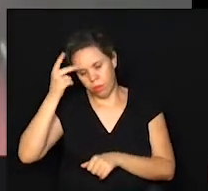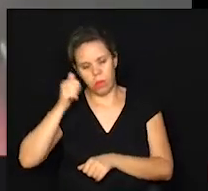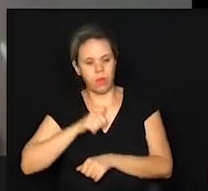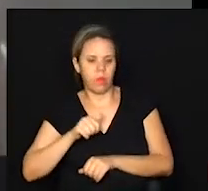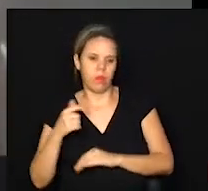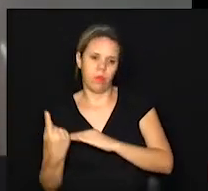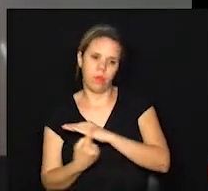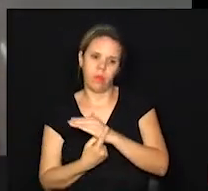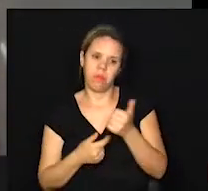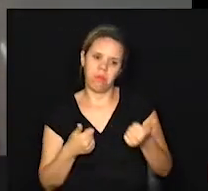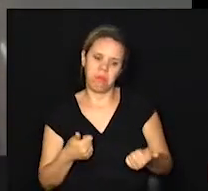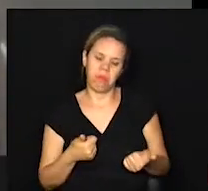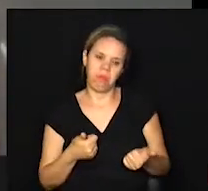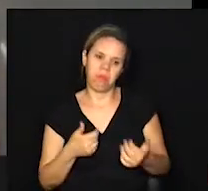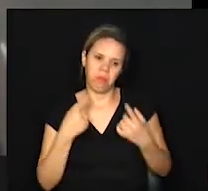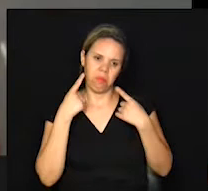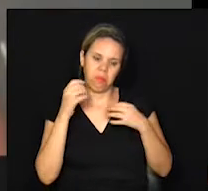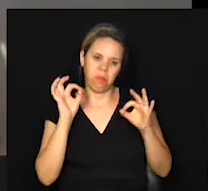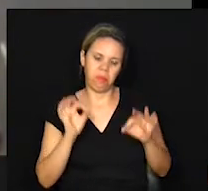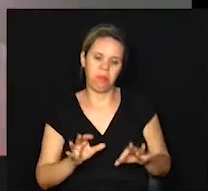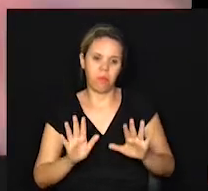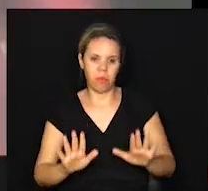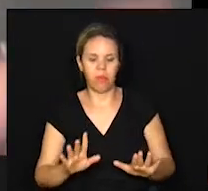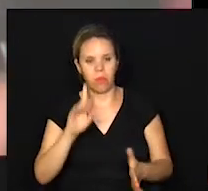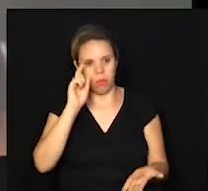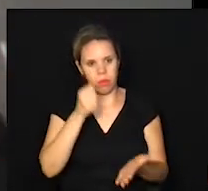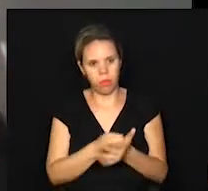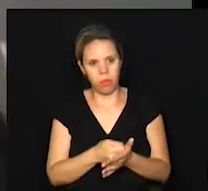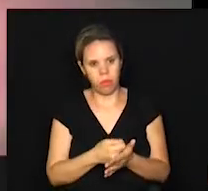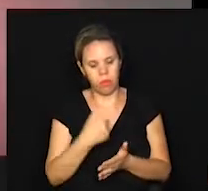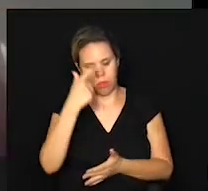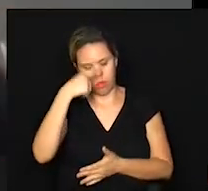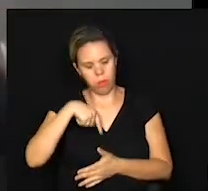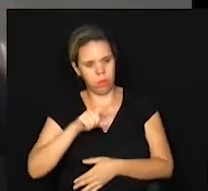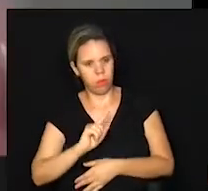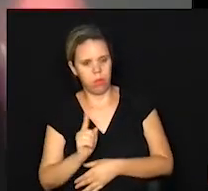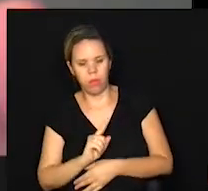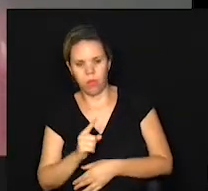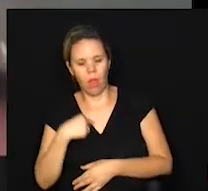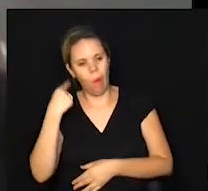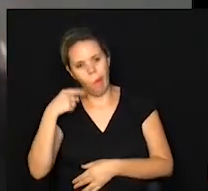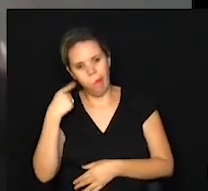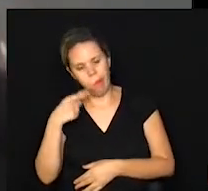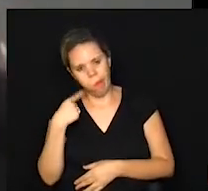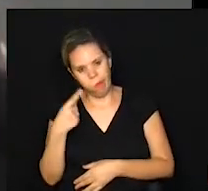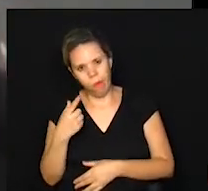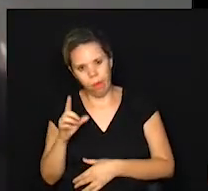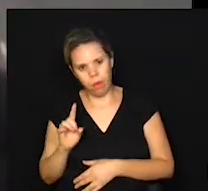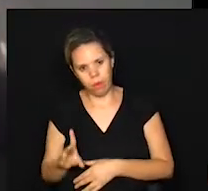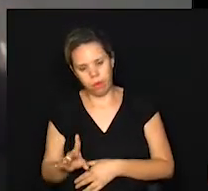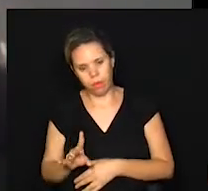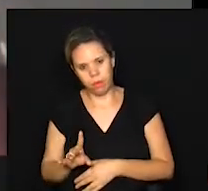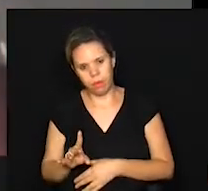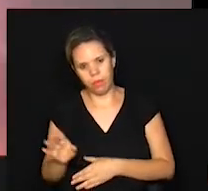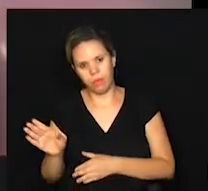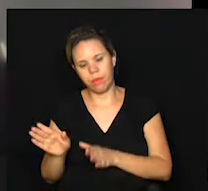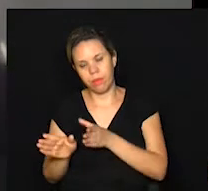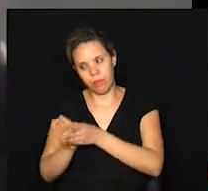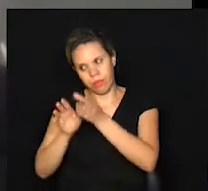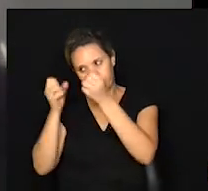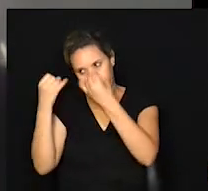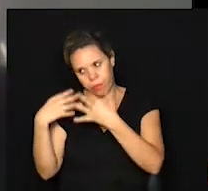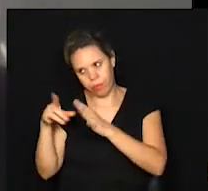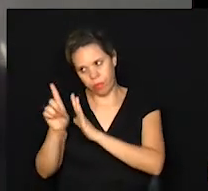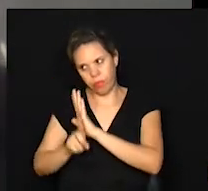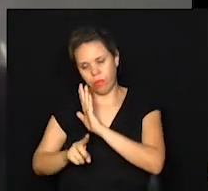na verdade, é uma decisão dela. Isso não pode ser uma decisão minha. Como advogado, eu apenas esclareço quais são os direitos